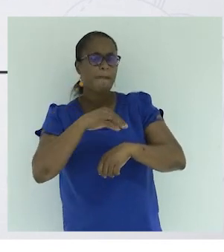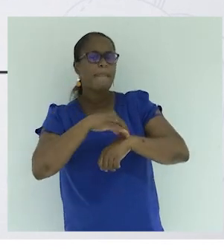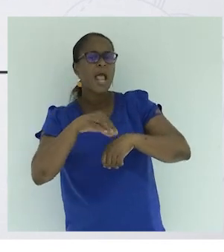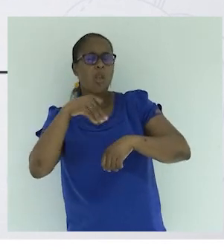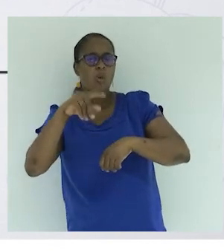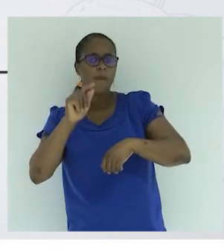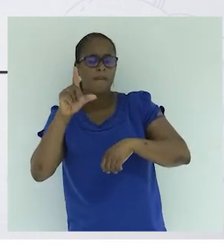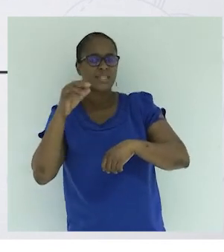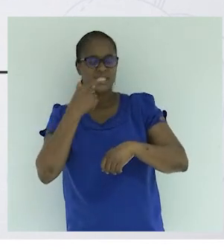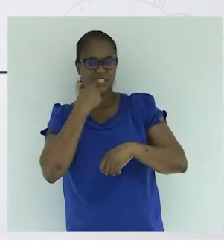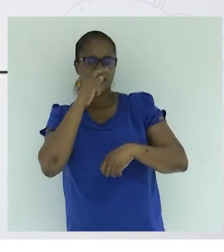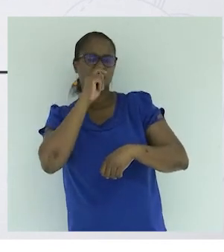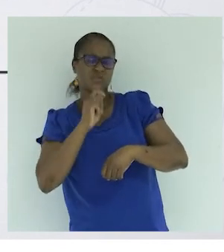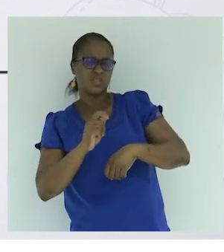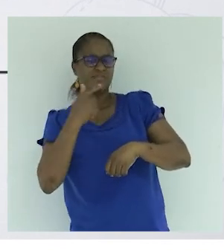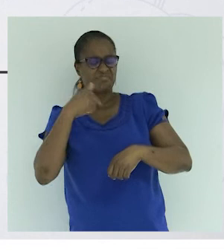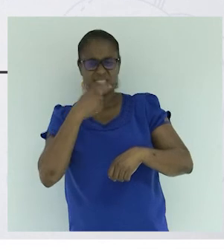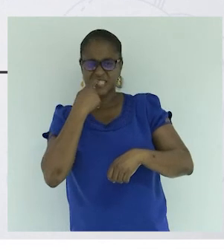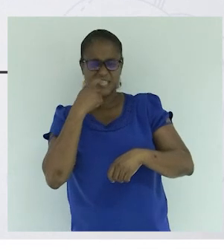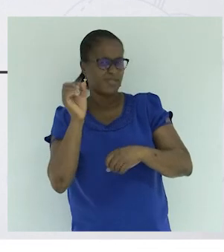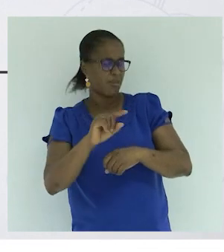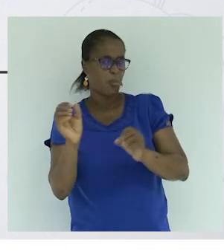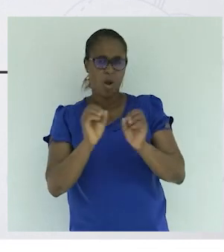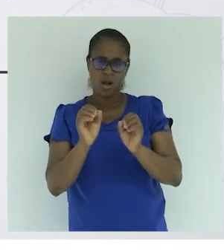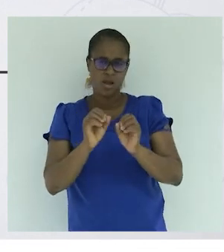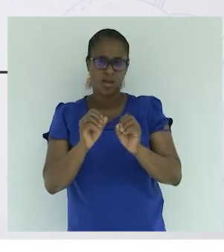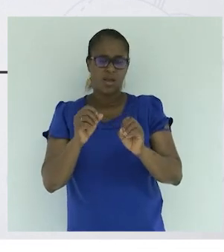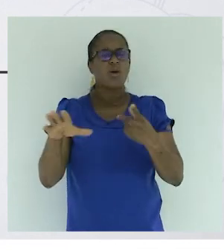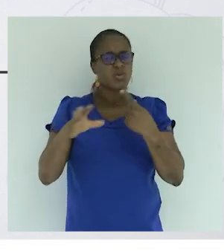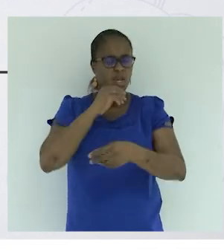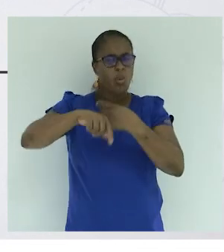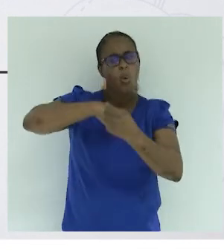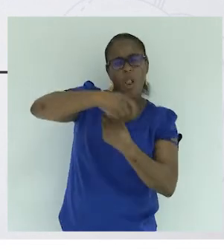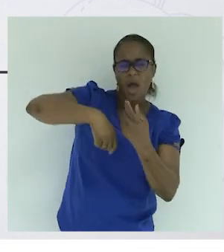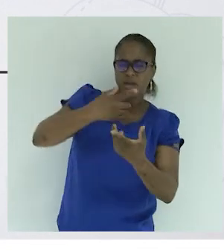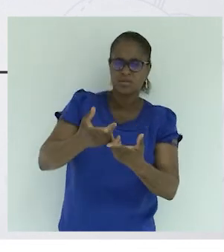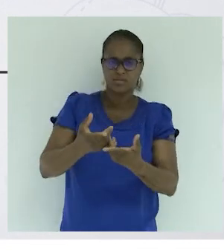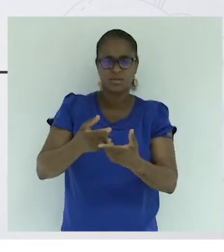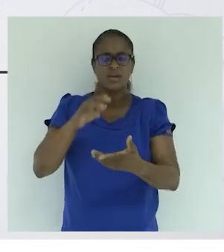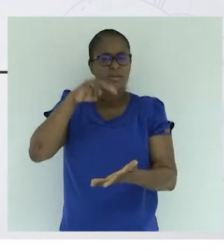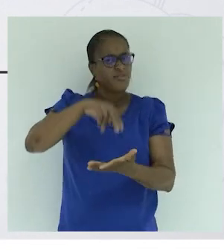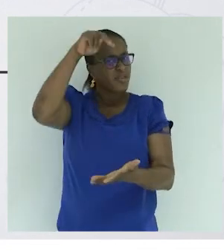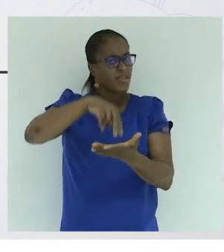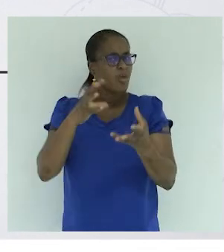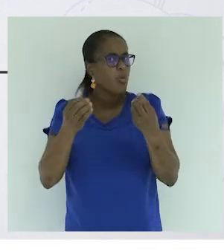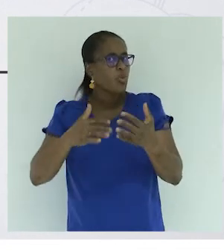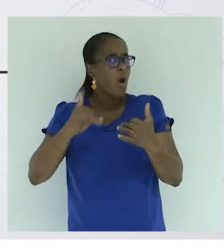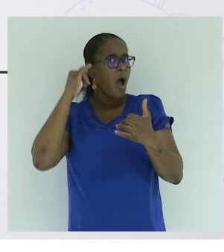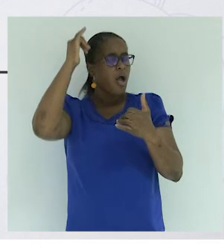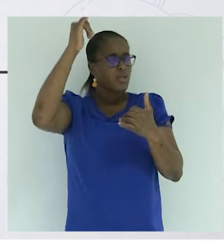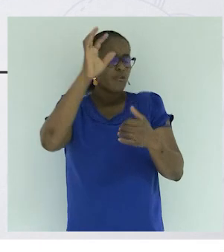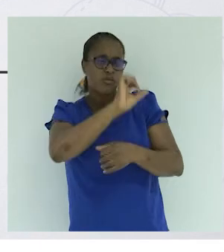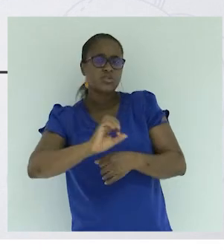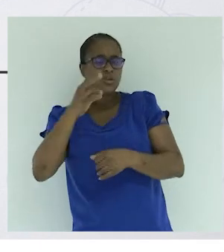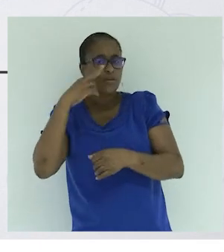Tem dentes afiados? Não tem dentes? Consegue enrolar-se? Salta muito alto? Vocês viram